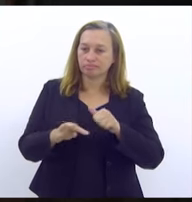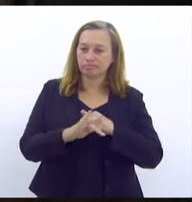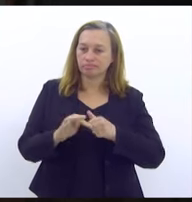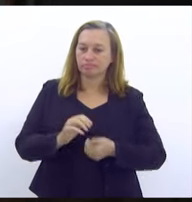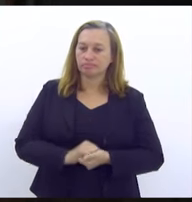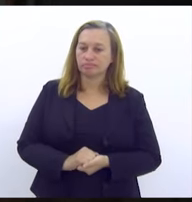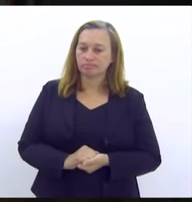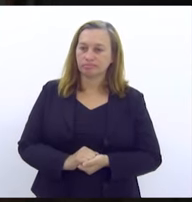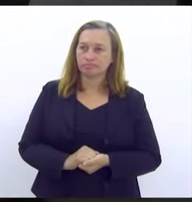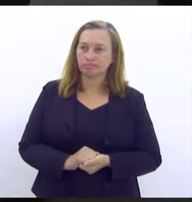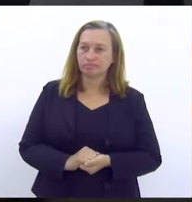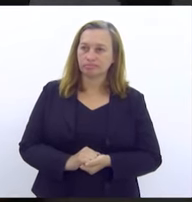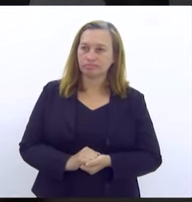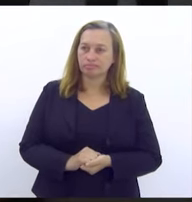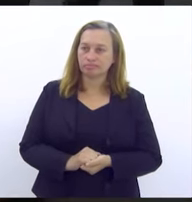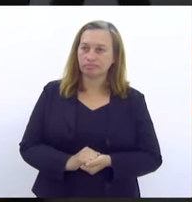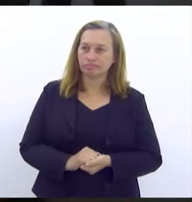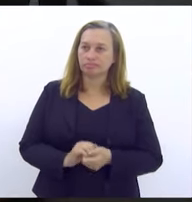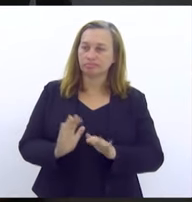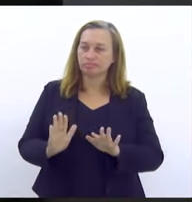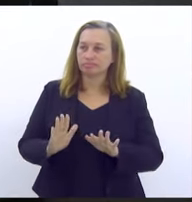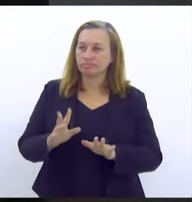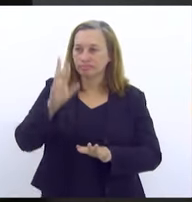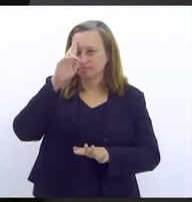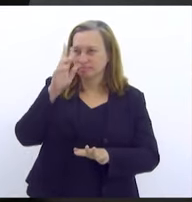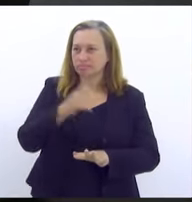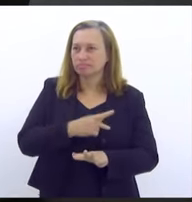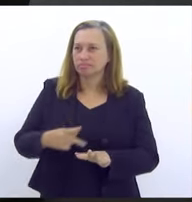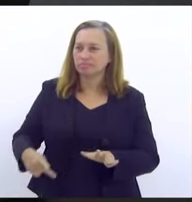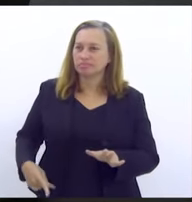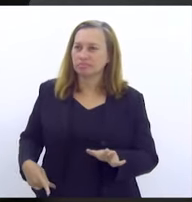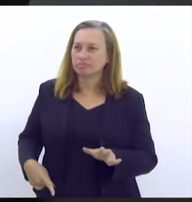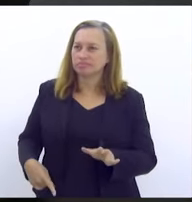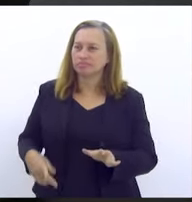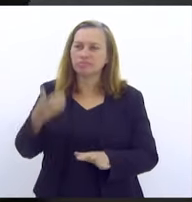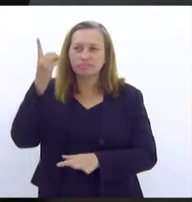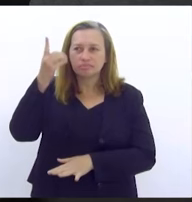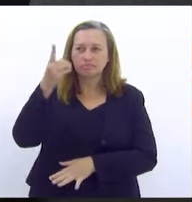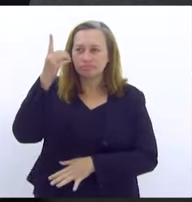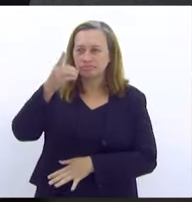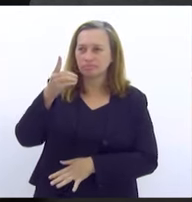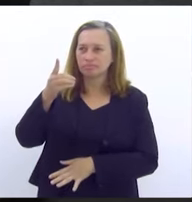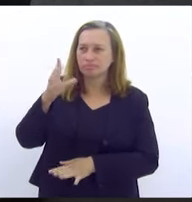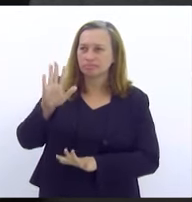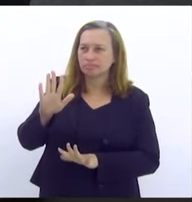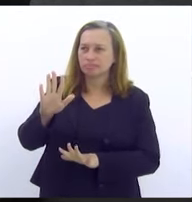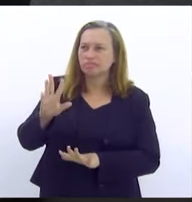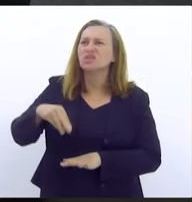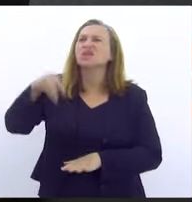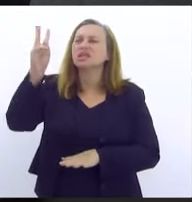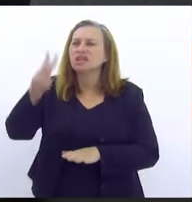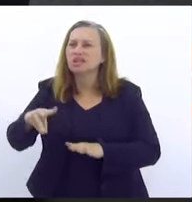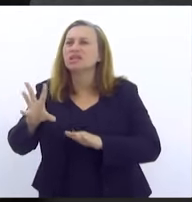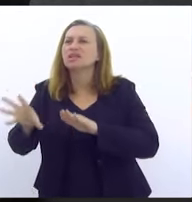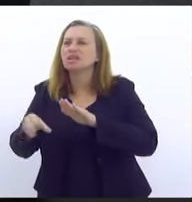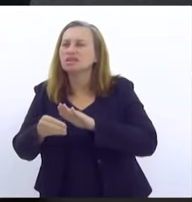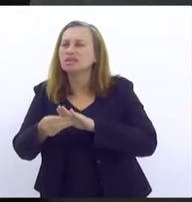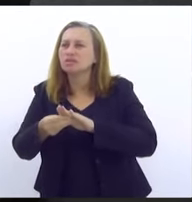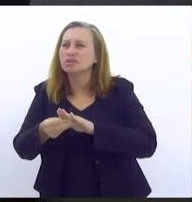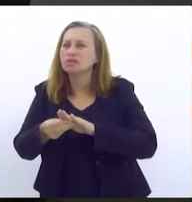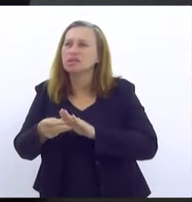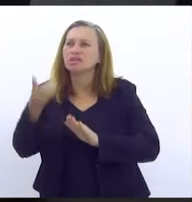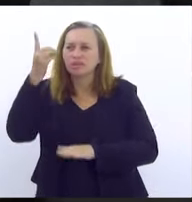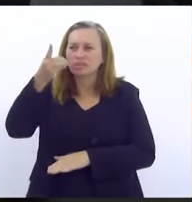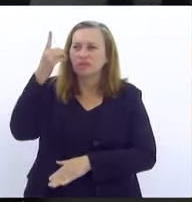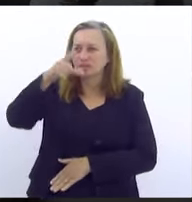às comissões. Senhora presidente. Alô? Ô, Luiz Paulo. De quem são as emendas, por favor? Deputado Luiz